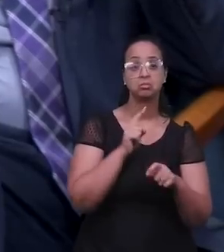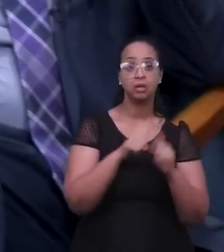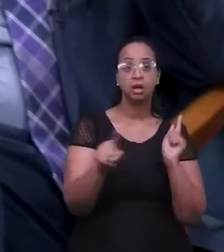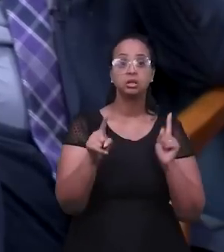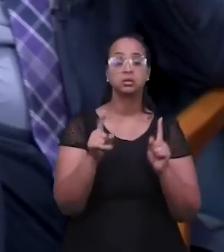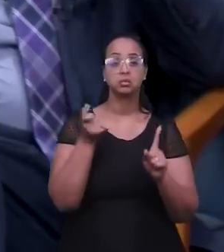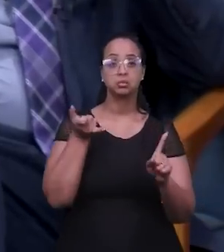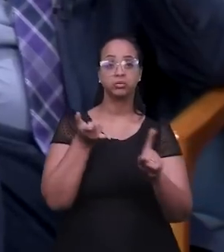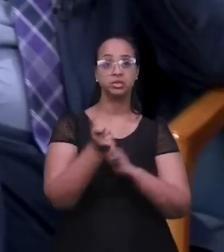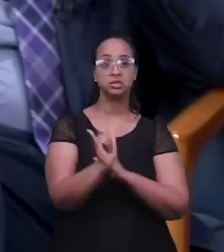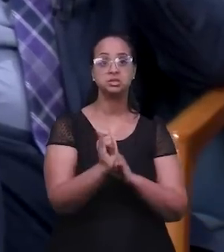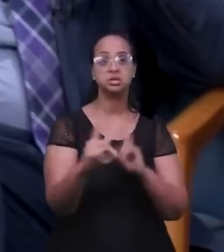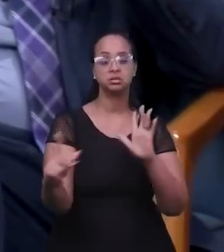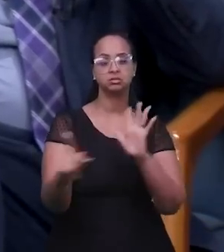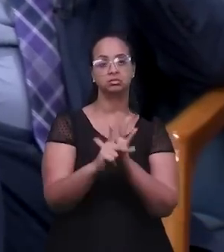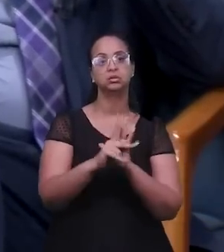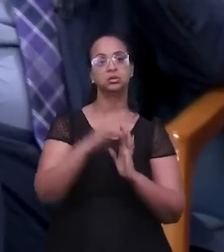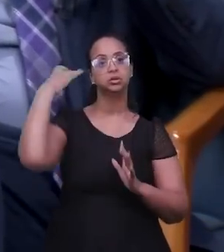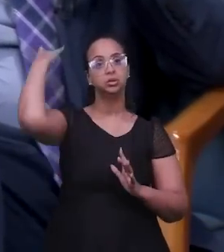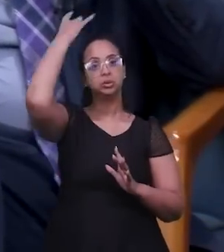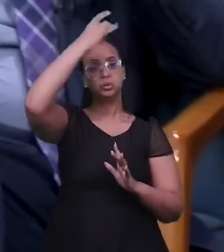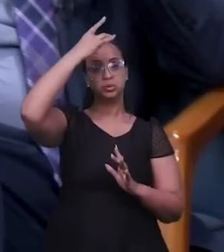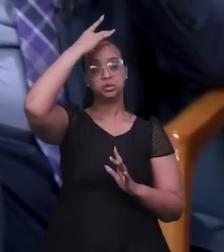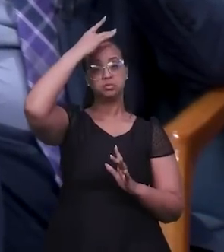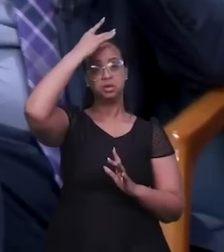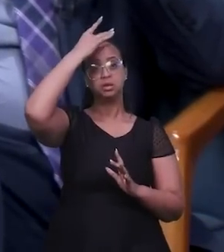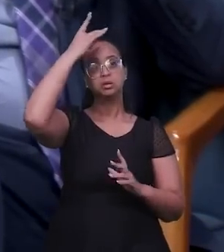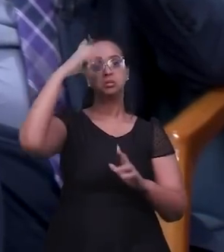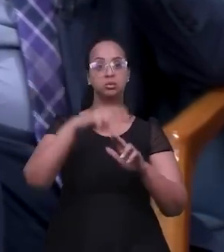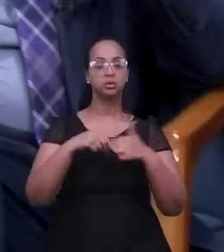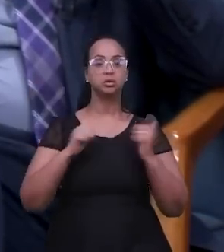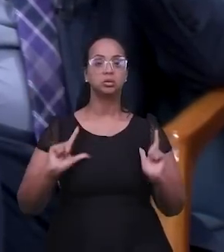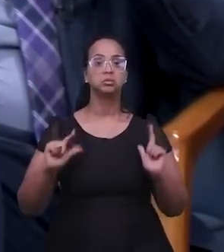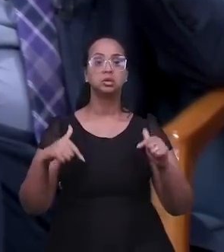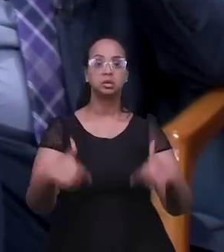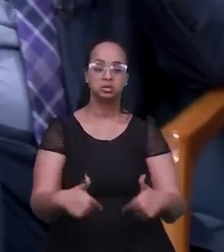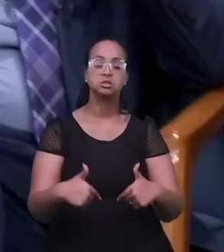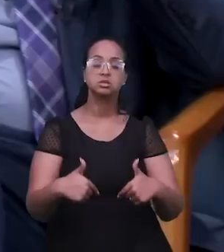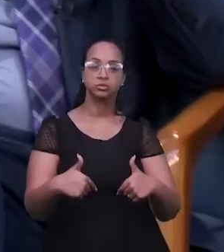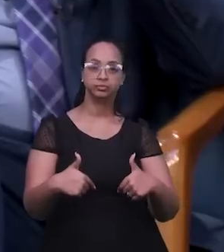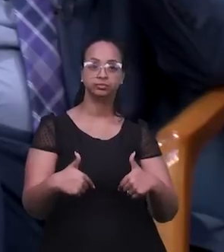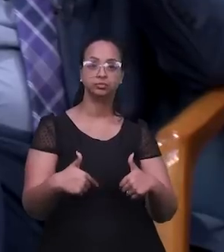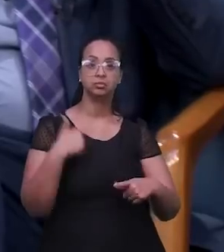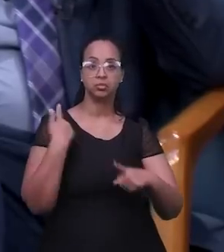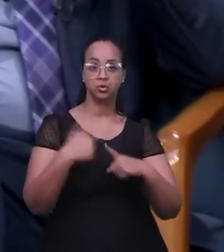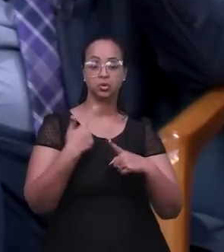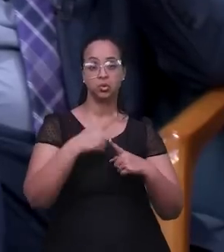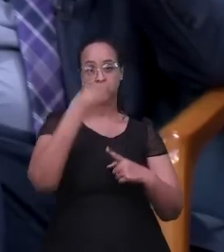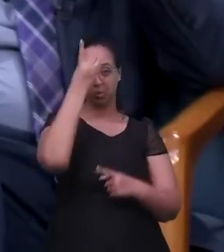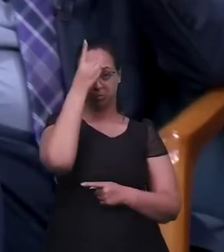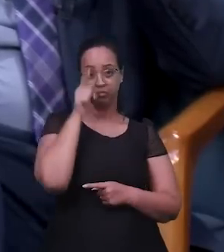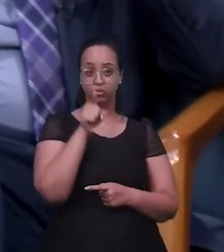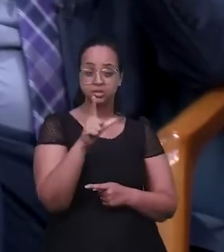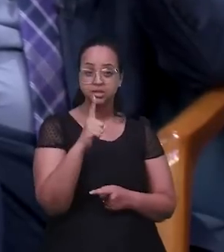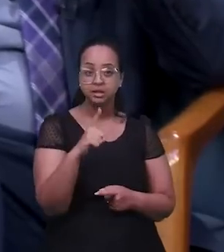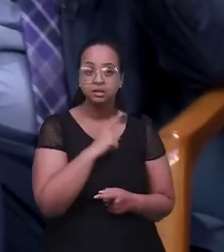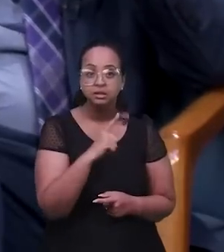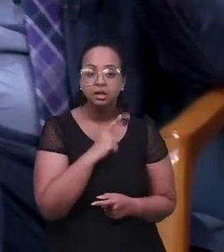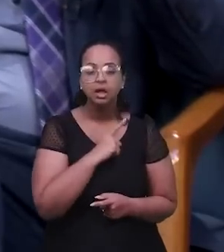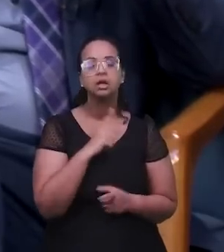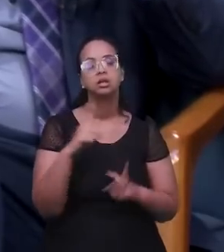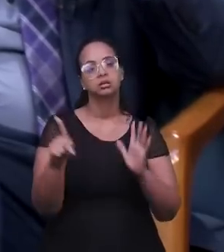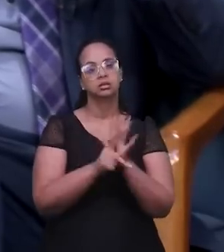algo de conhecimento. Não. A profecia é do Espírito. Então aqui é a operação do Espírito Santo. O dom